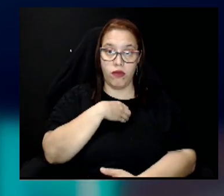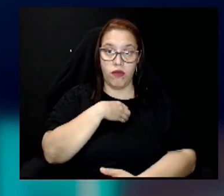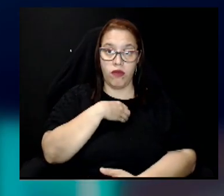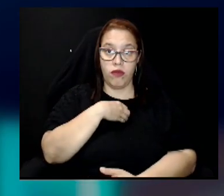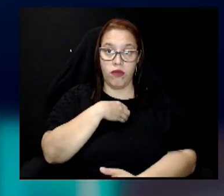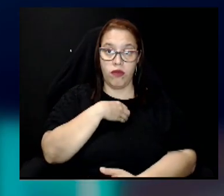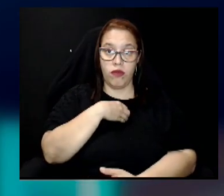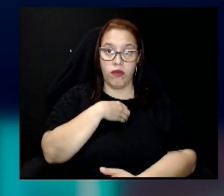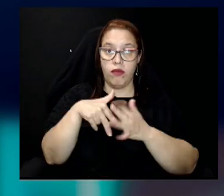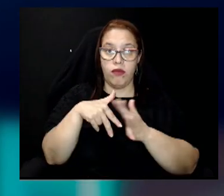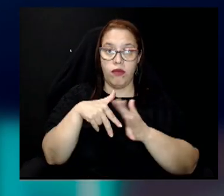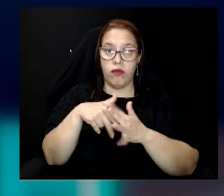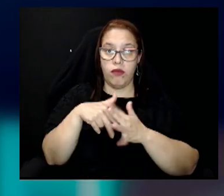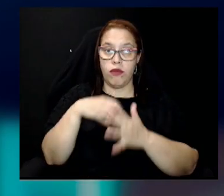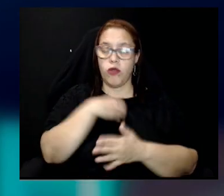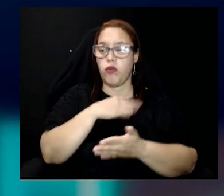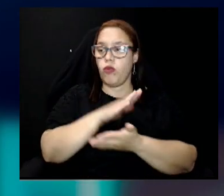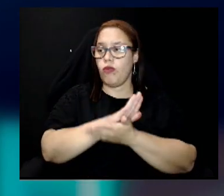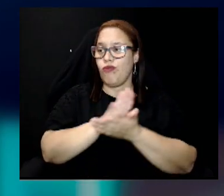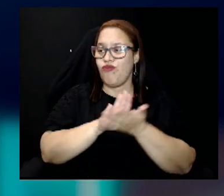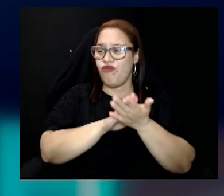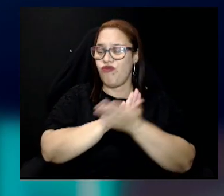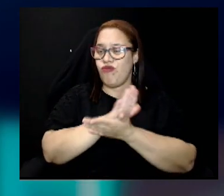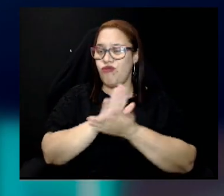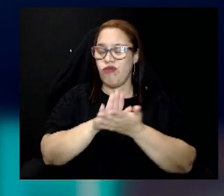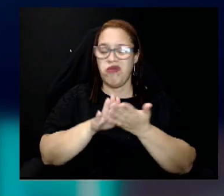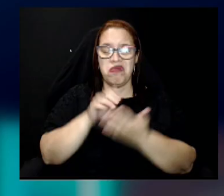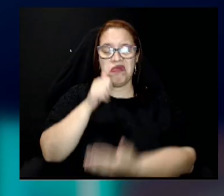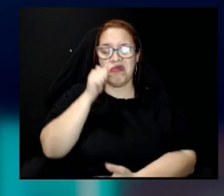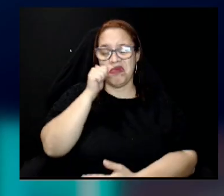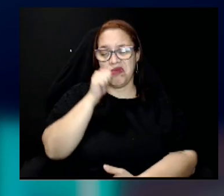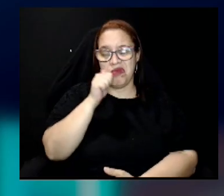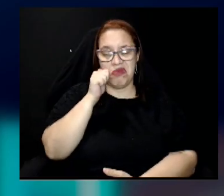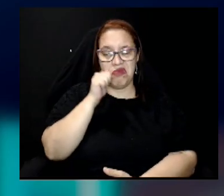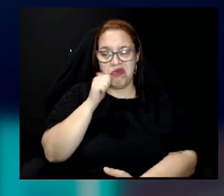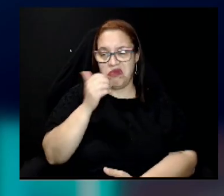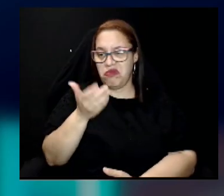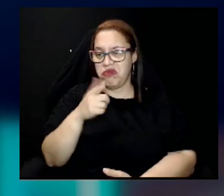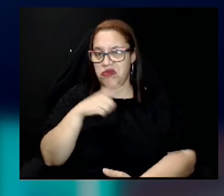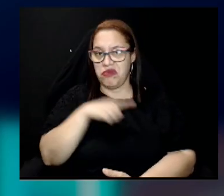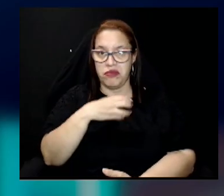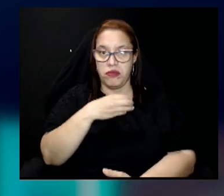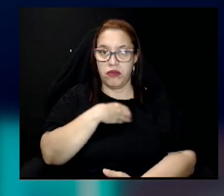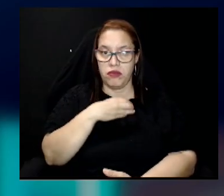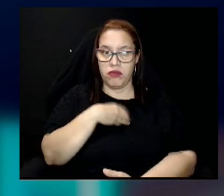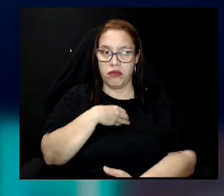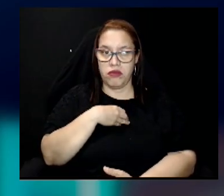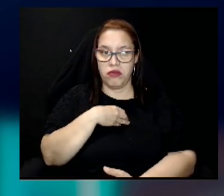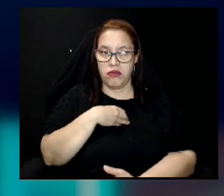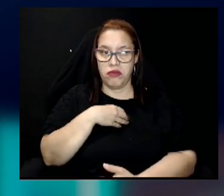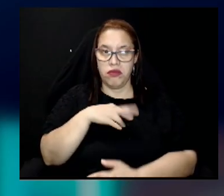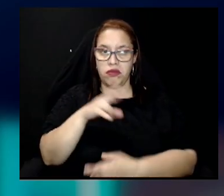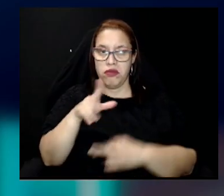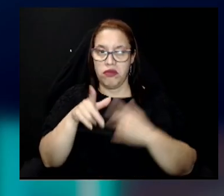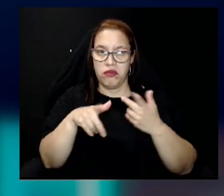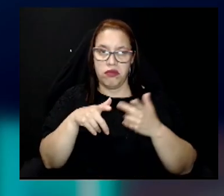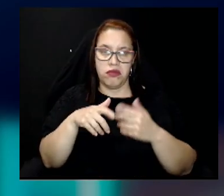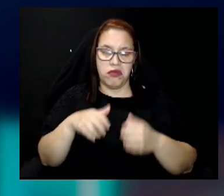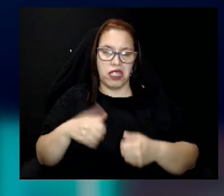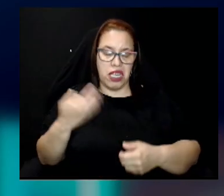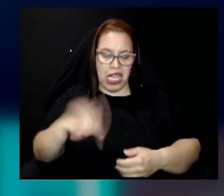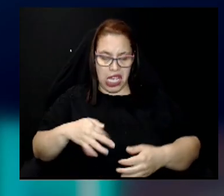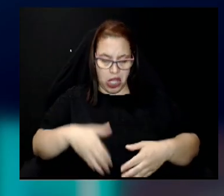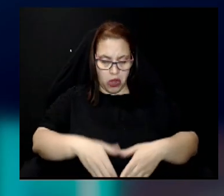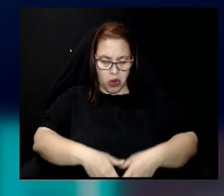pode não sentir nada, né, em que a mulher pode ter sintomas inespecíficos, queixas abdominais,